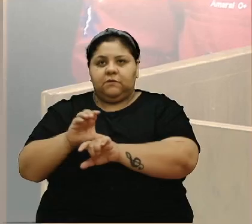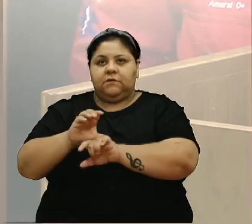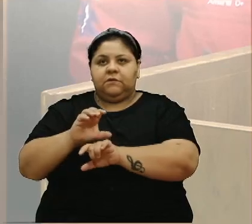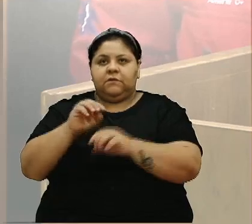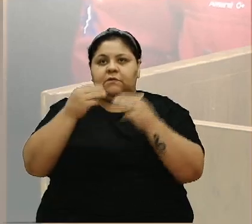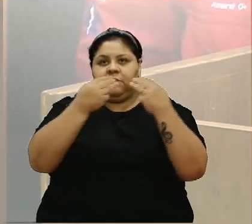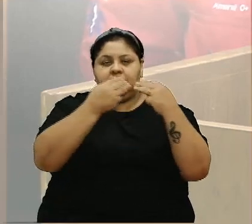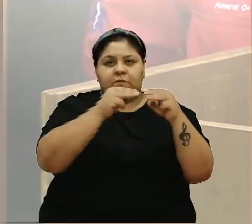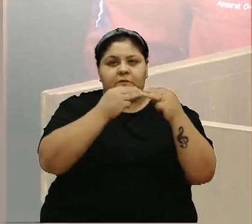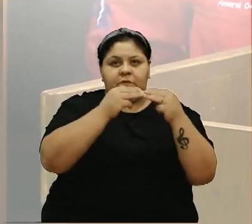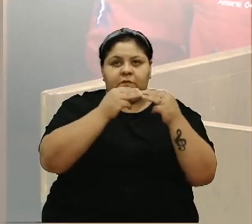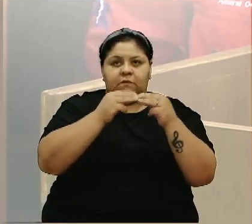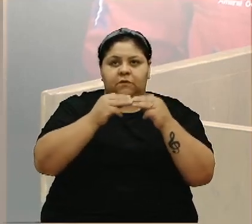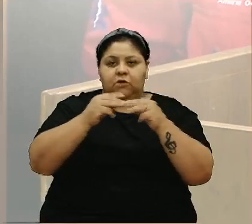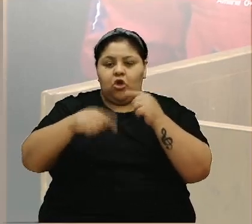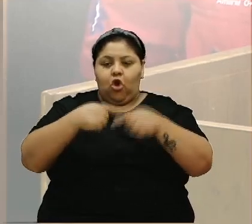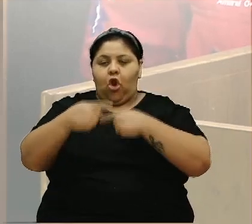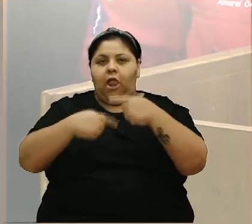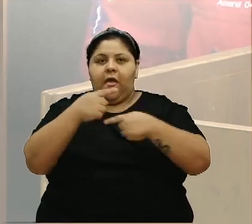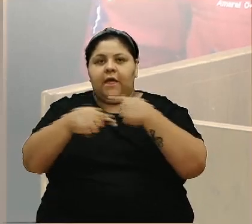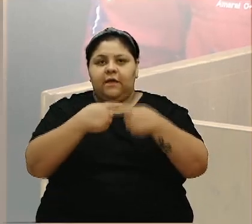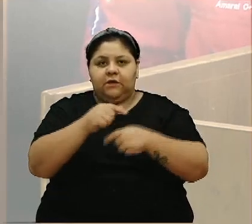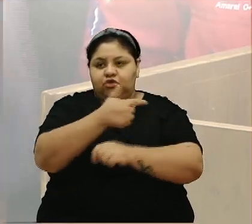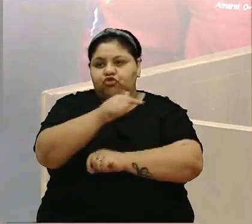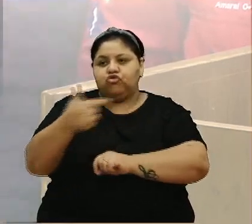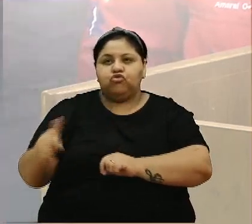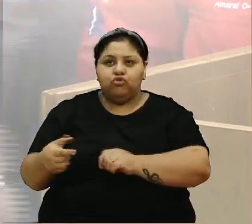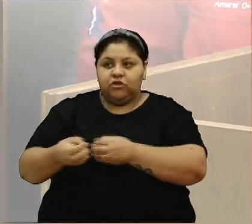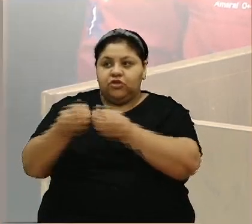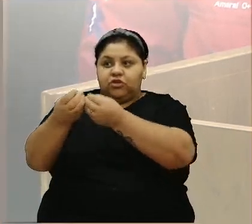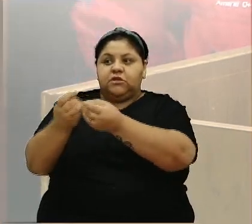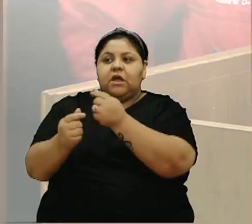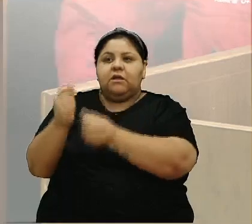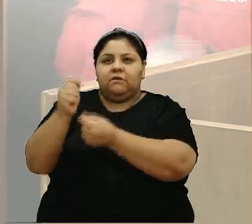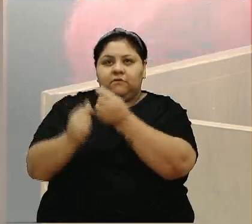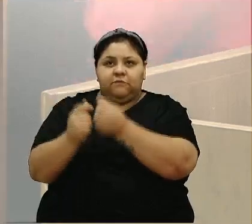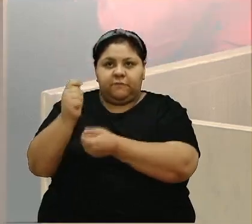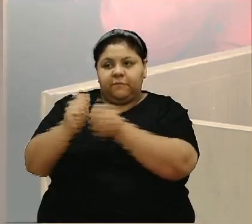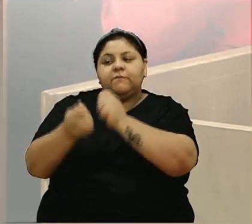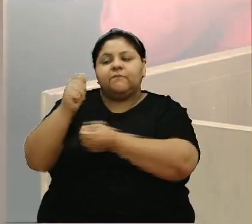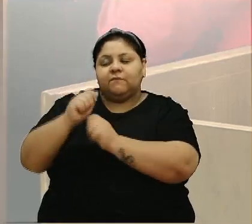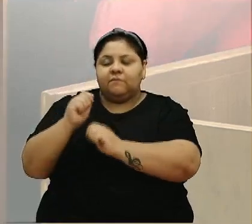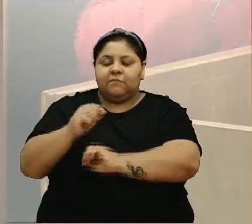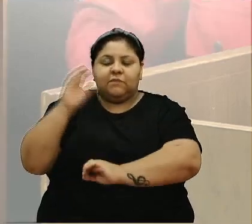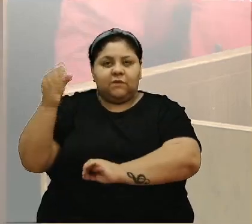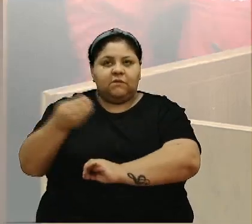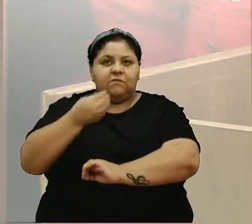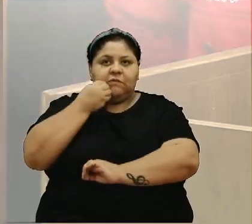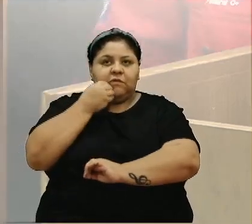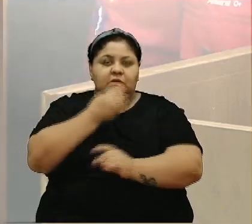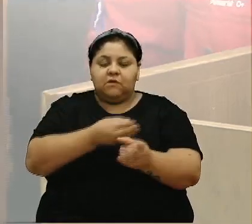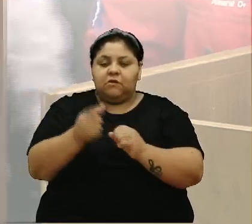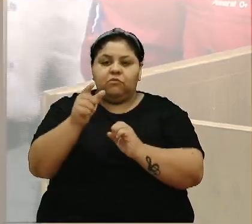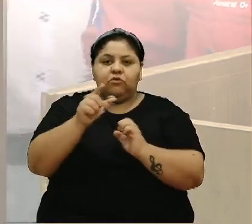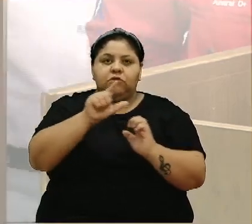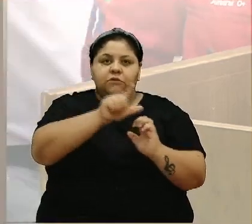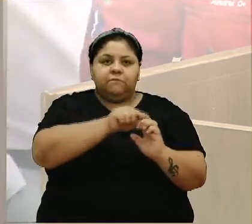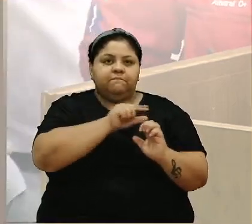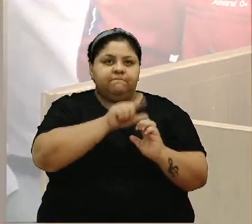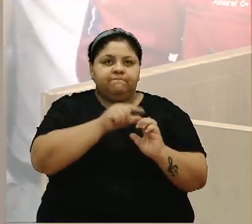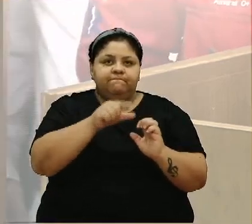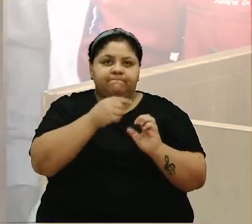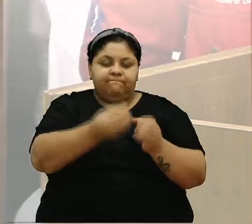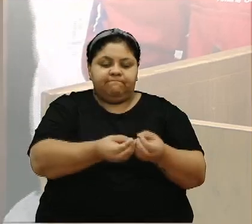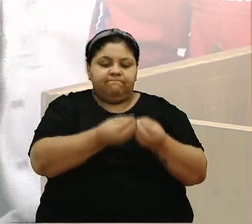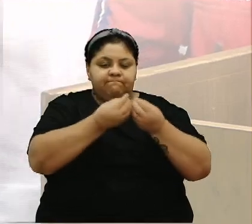ponte rolante e outros mais aí que a gente dá nas empresas. Então, é uma oportunidade que a maioria dos empresários da nossa região tem dado para